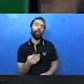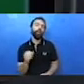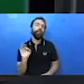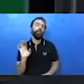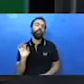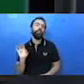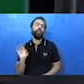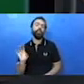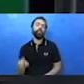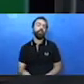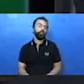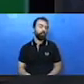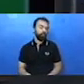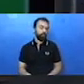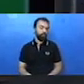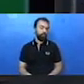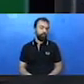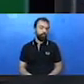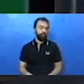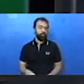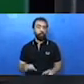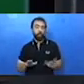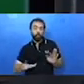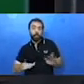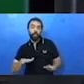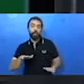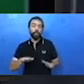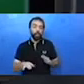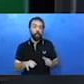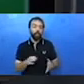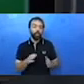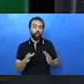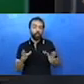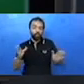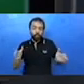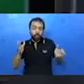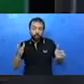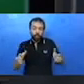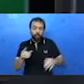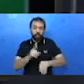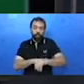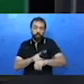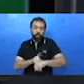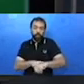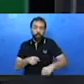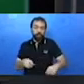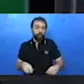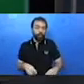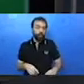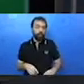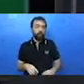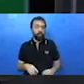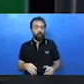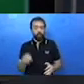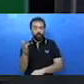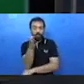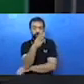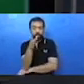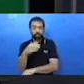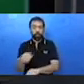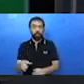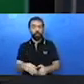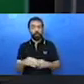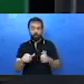Zé Carioca dando uma dica. Dependendo do período, o mapa político e a bandeira do Brasil, elas são diferentes de